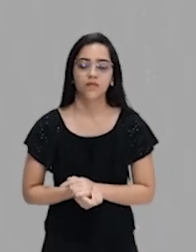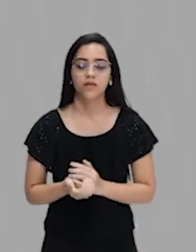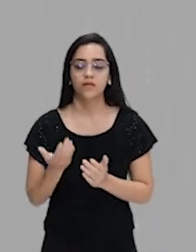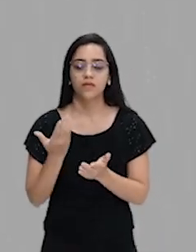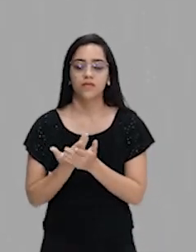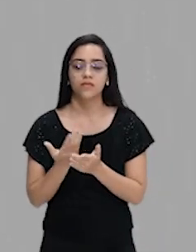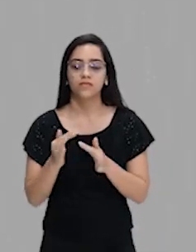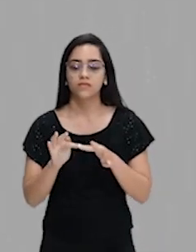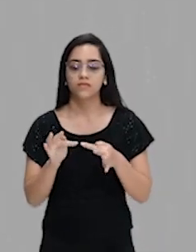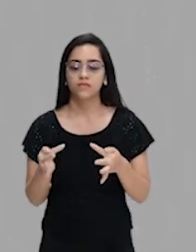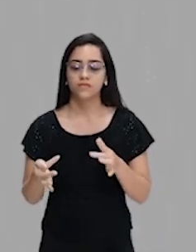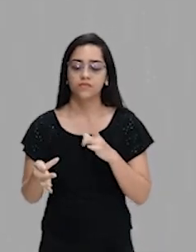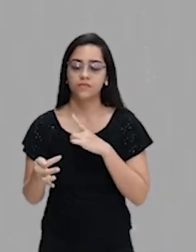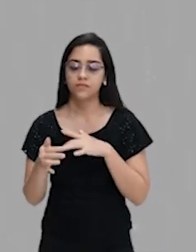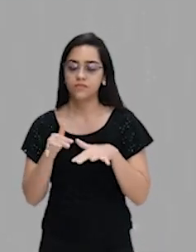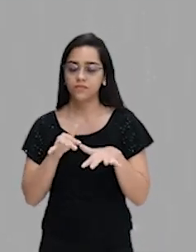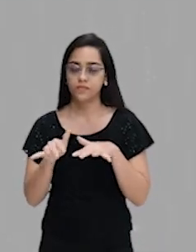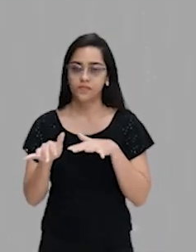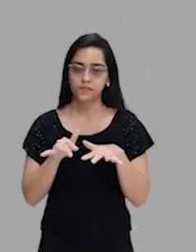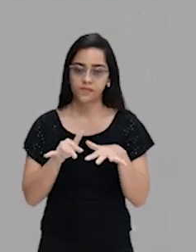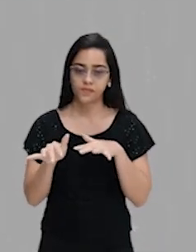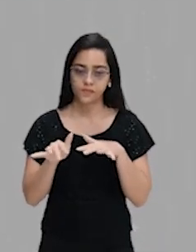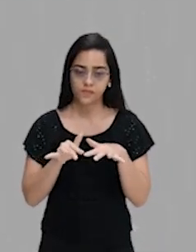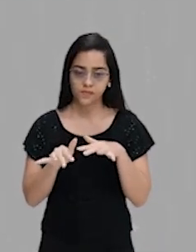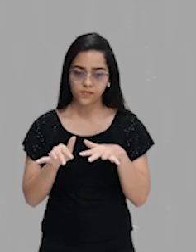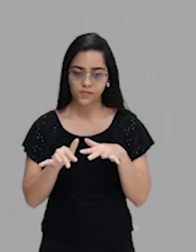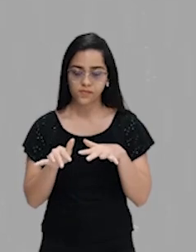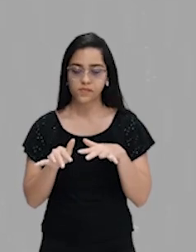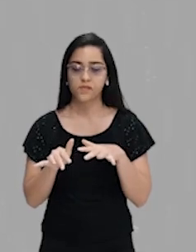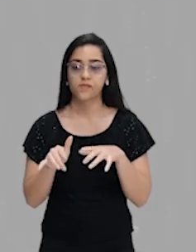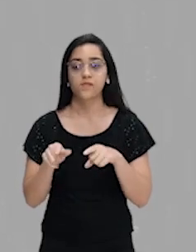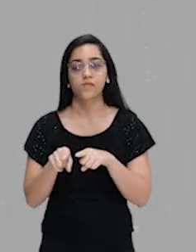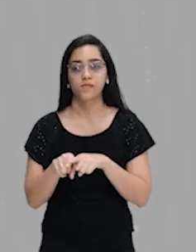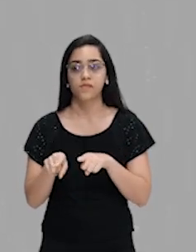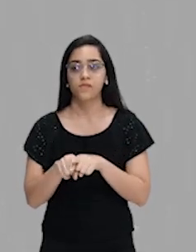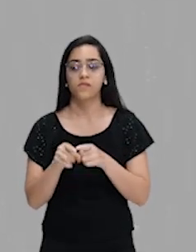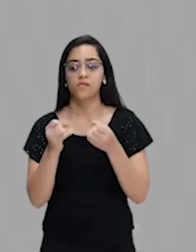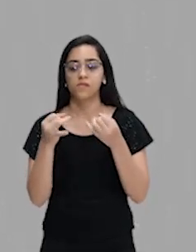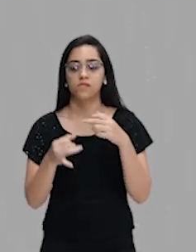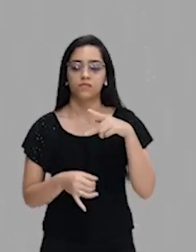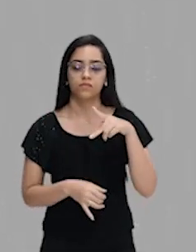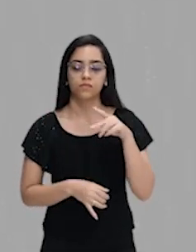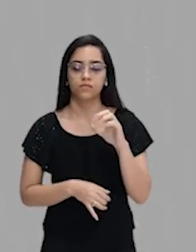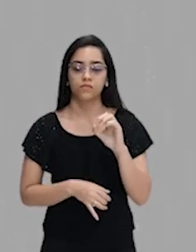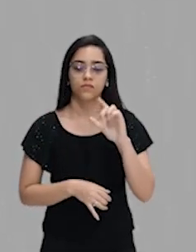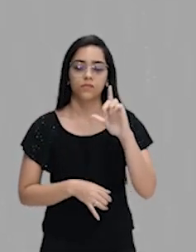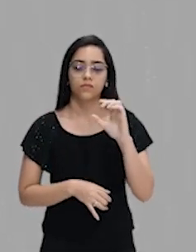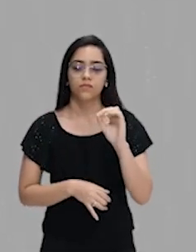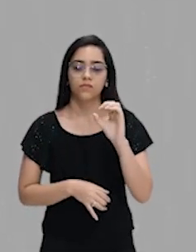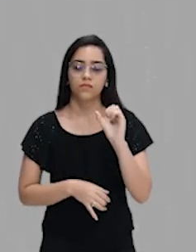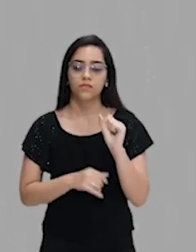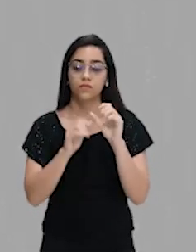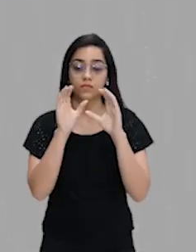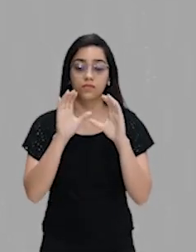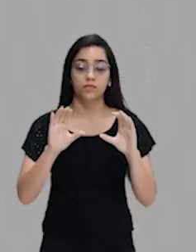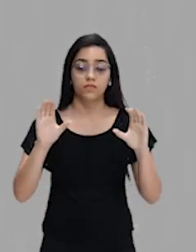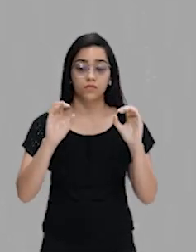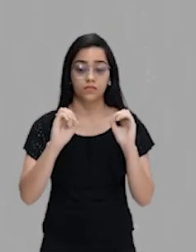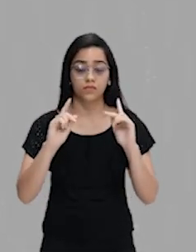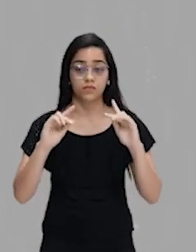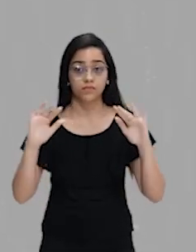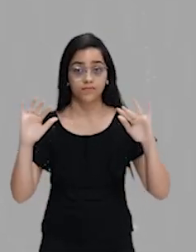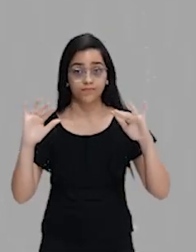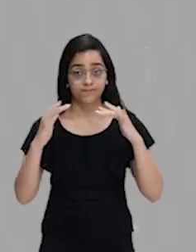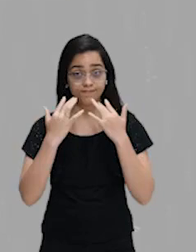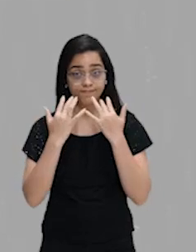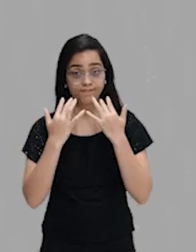bem simples. Nós vamos falar sobre o movimento diurno dos astros, certo? E vamos falar sobre os polos celestes. Tá ok? Então, ligado na aula